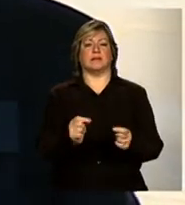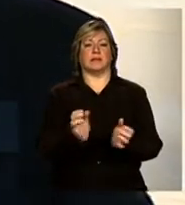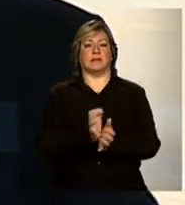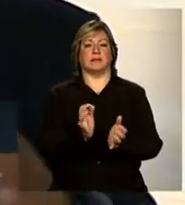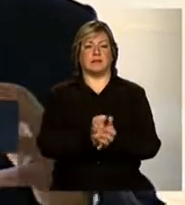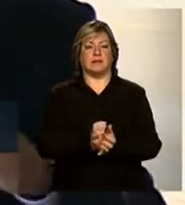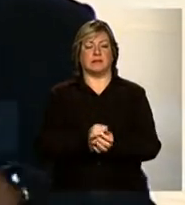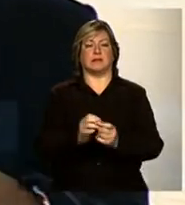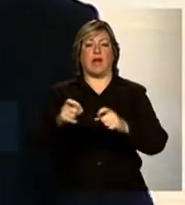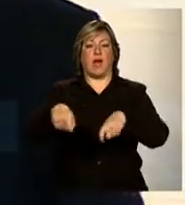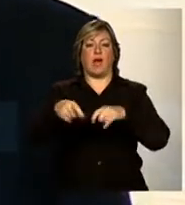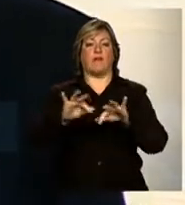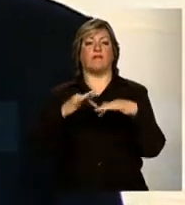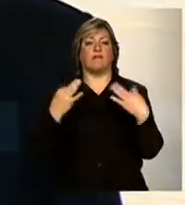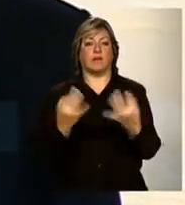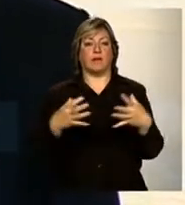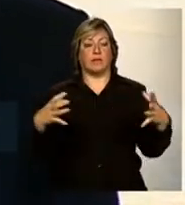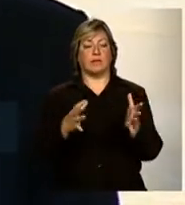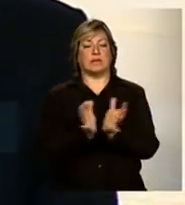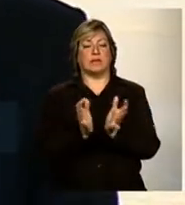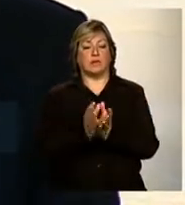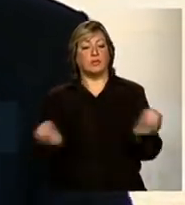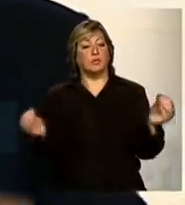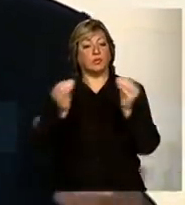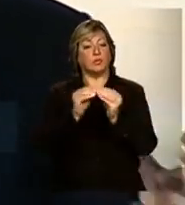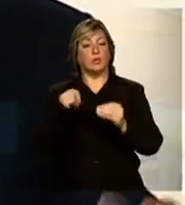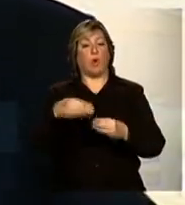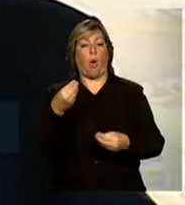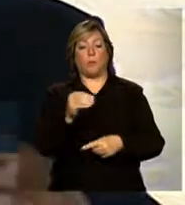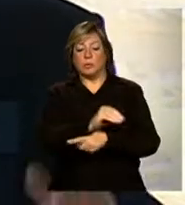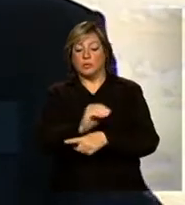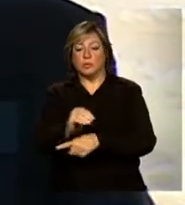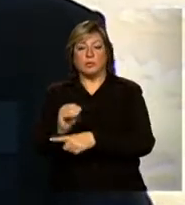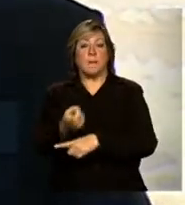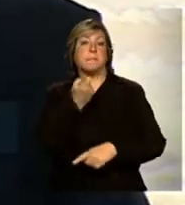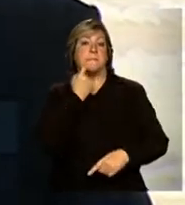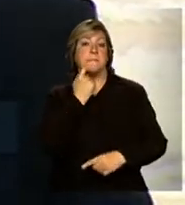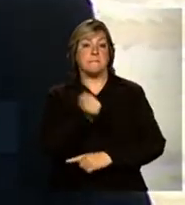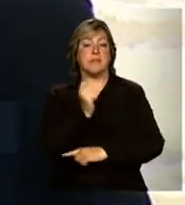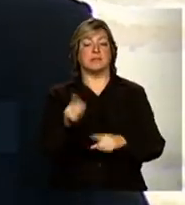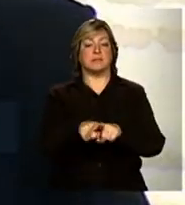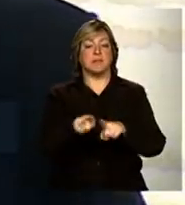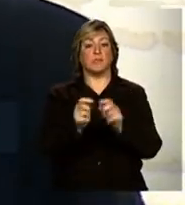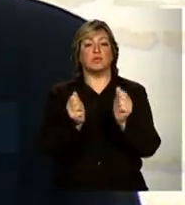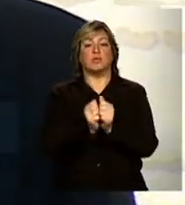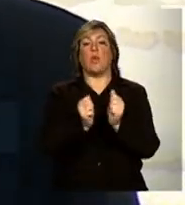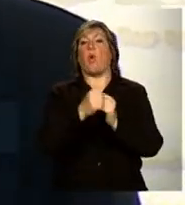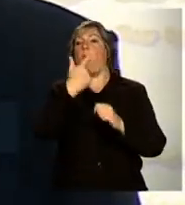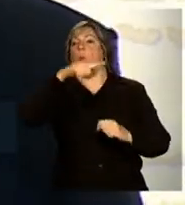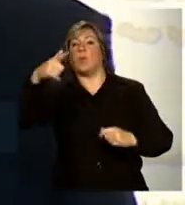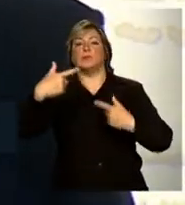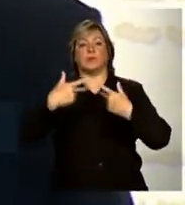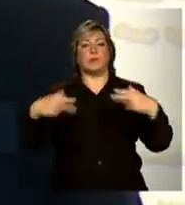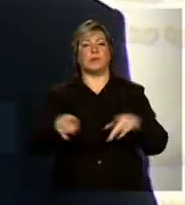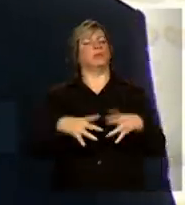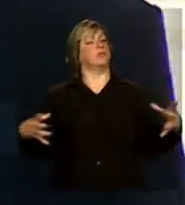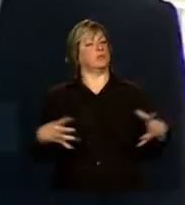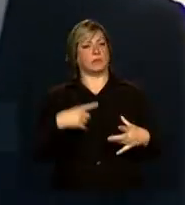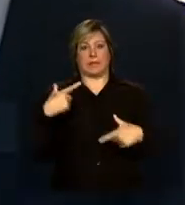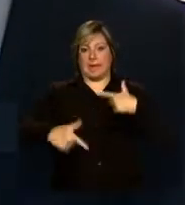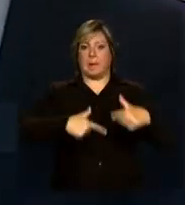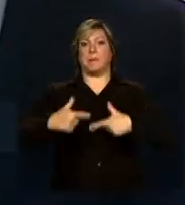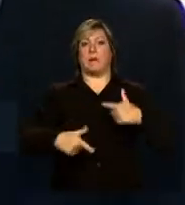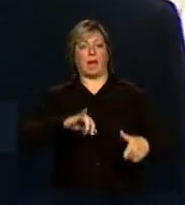Familiar associando a produção do peixe com outras culturas que é muito importante